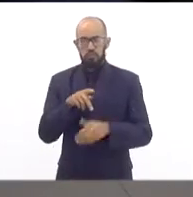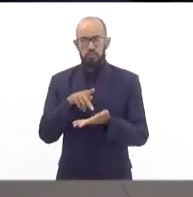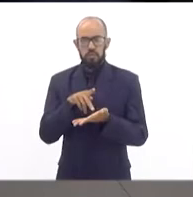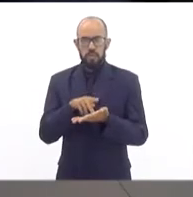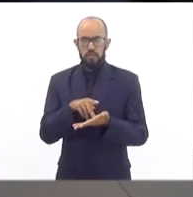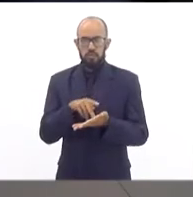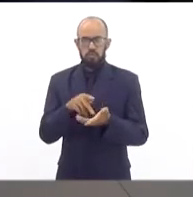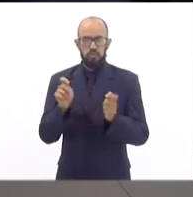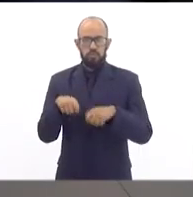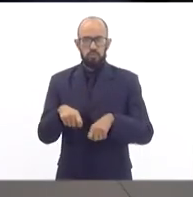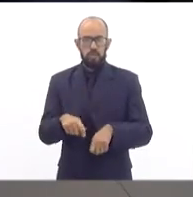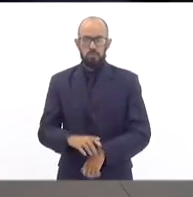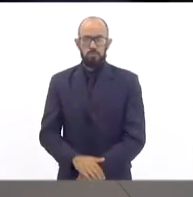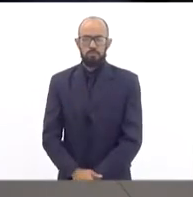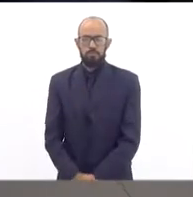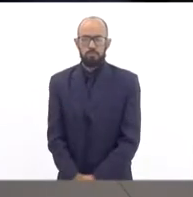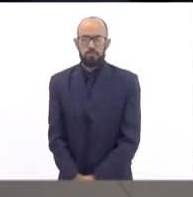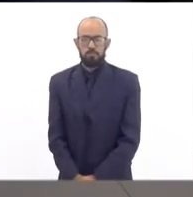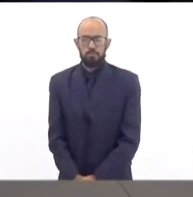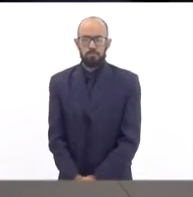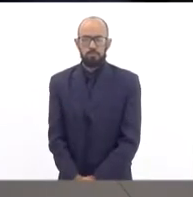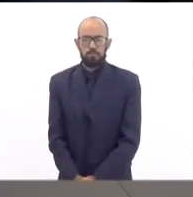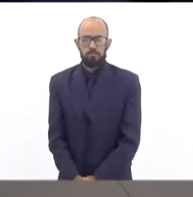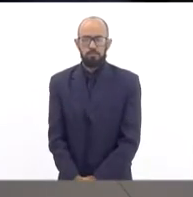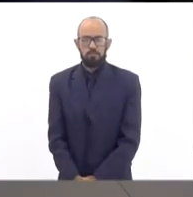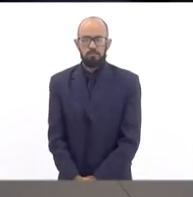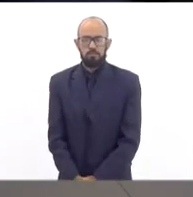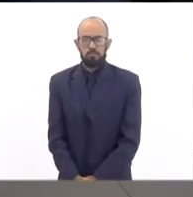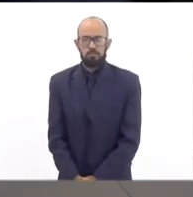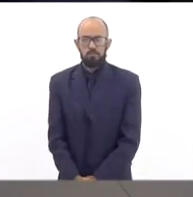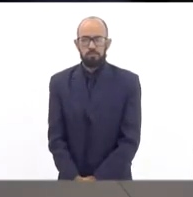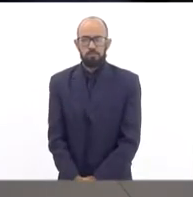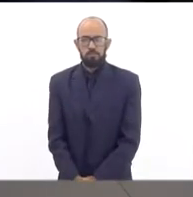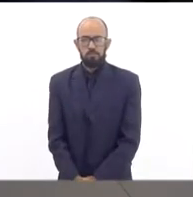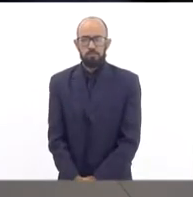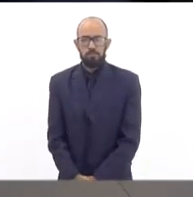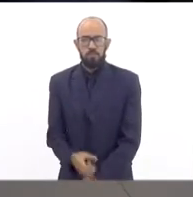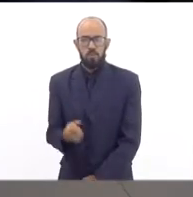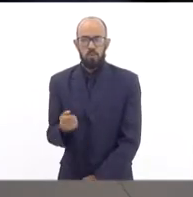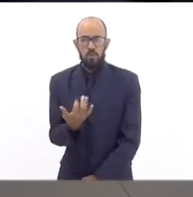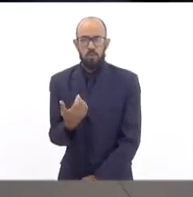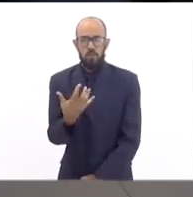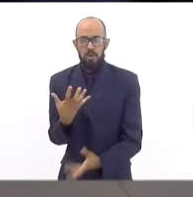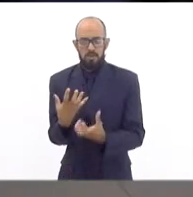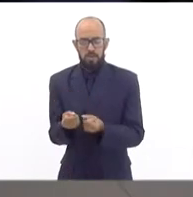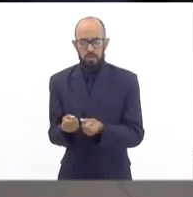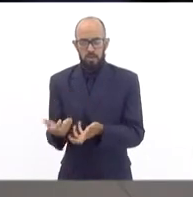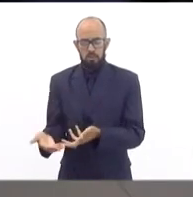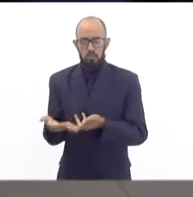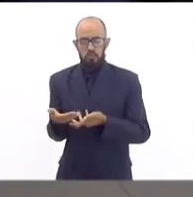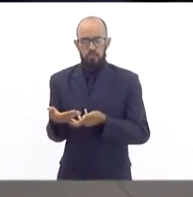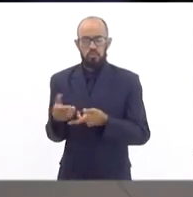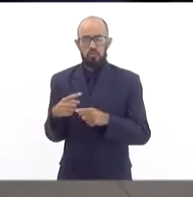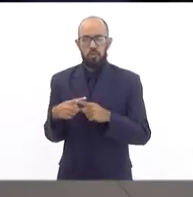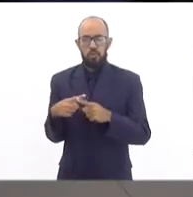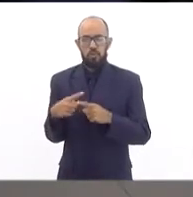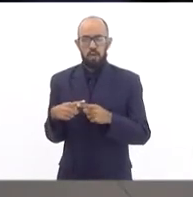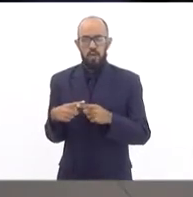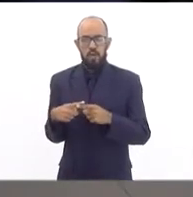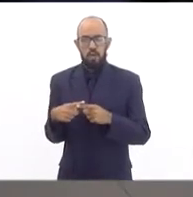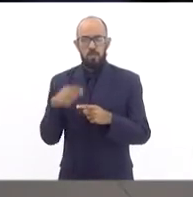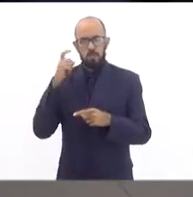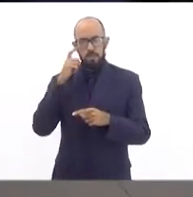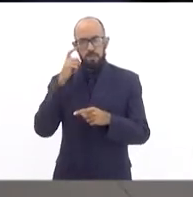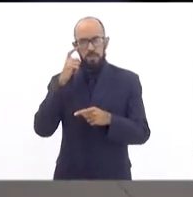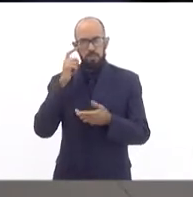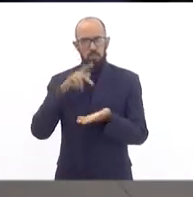tem condições. E o que, quando eu aceitei esse convite, foi achando que